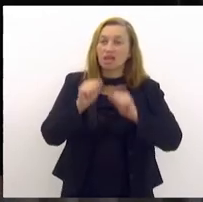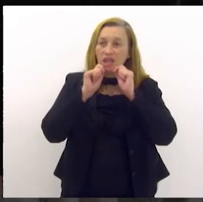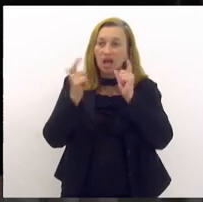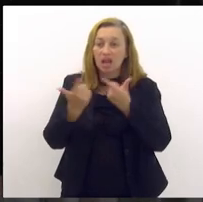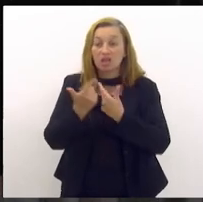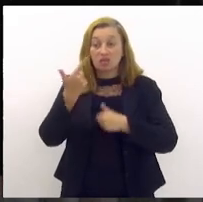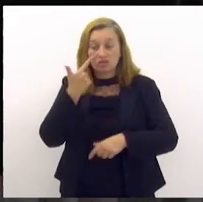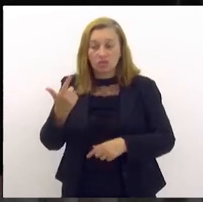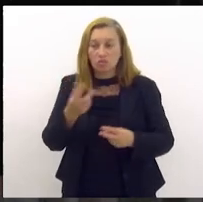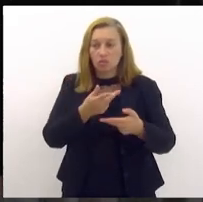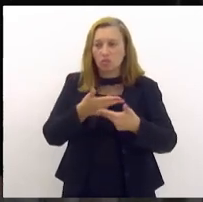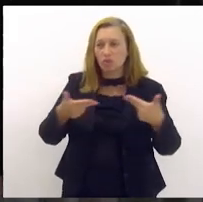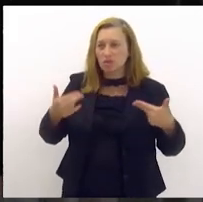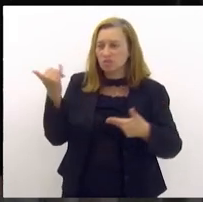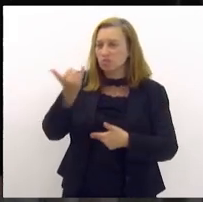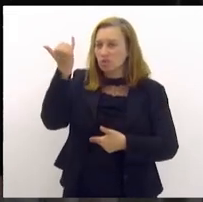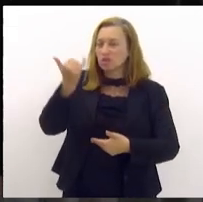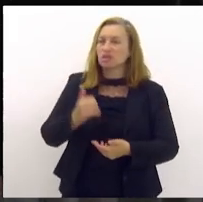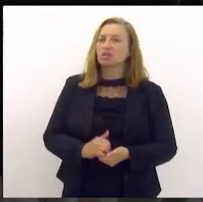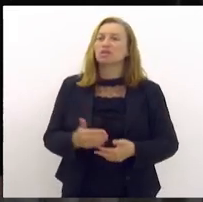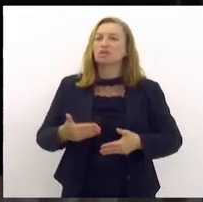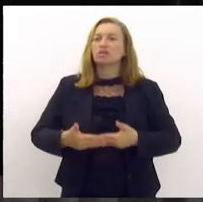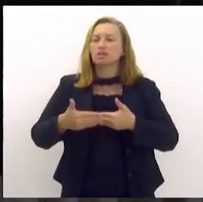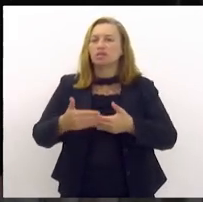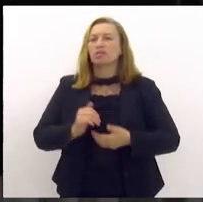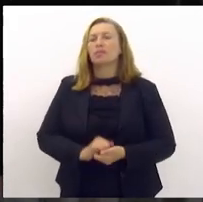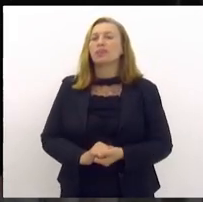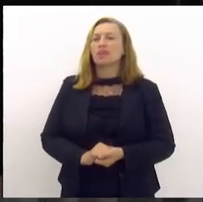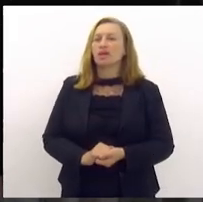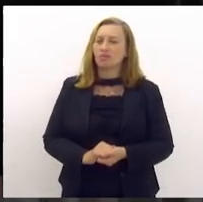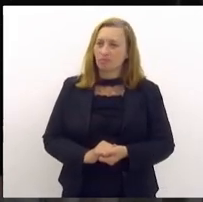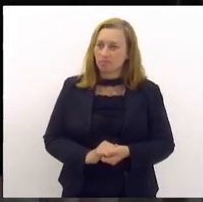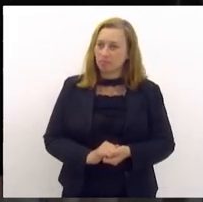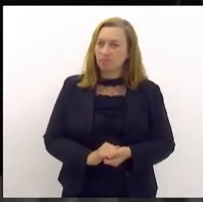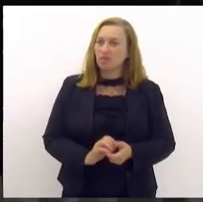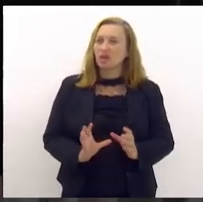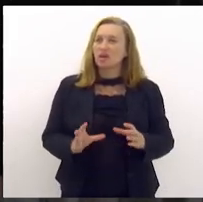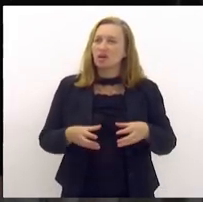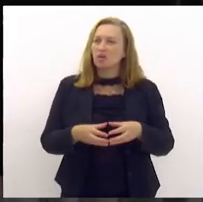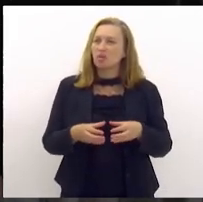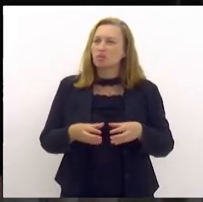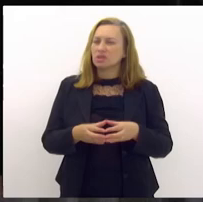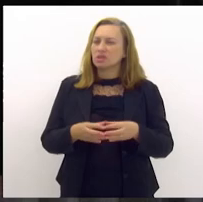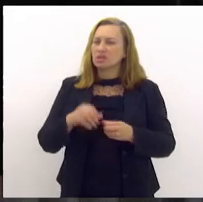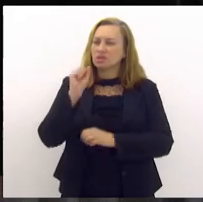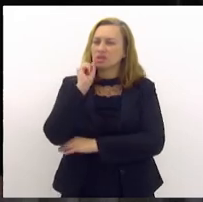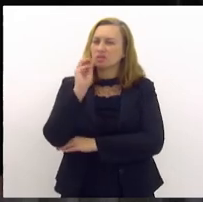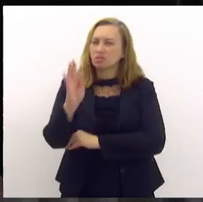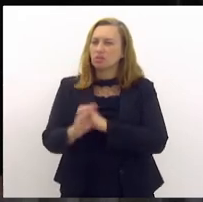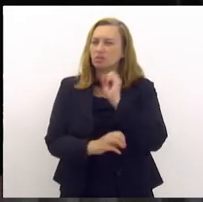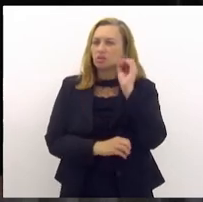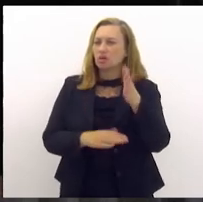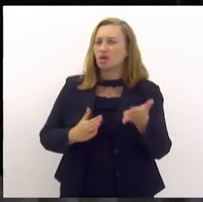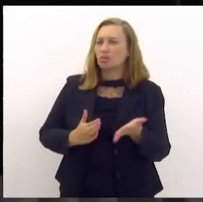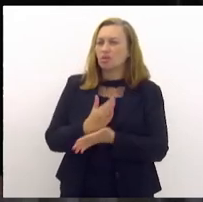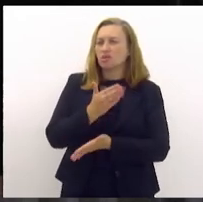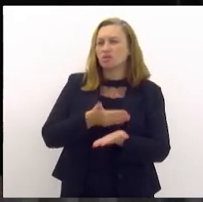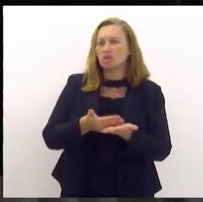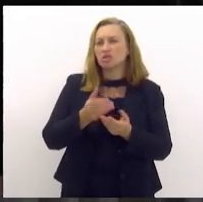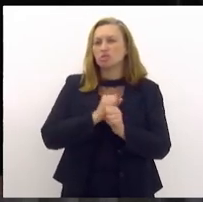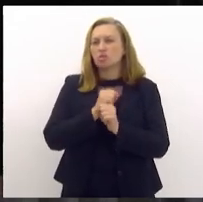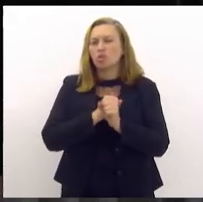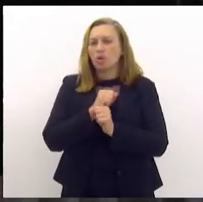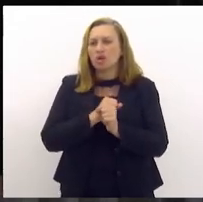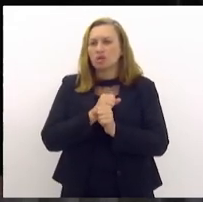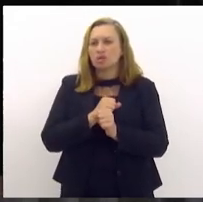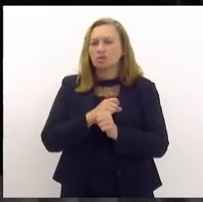que são importantes. Primeiro passo importante foi que a Comissão de Meio Ambiente aprovou no início desse ano e